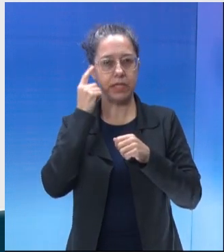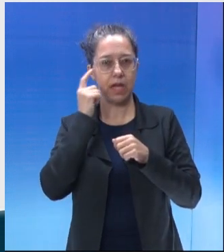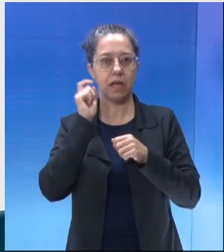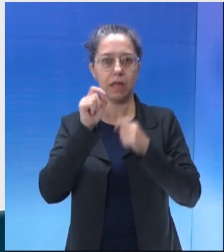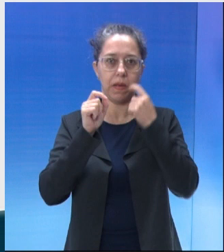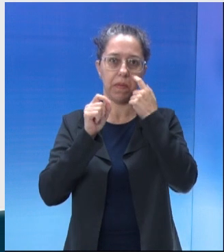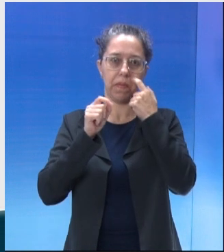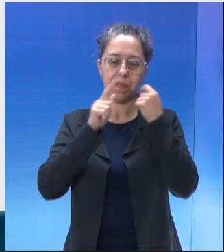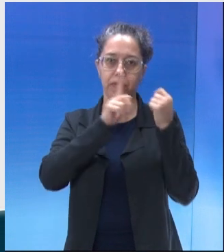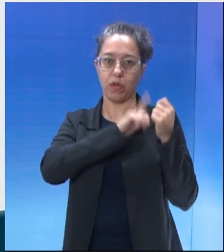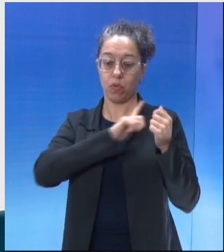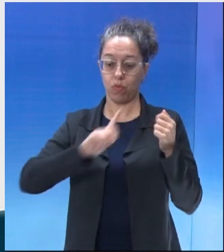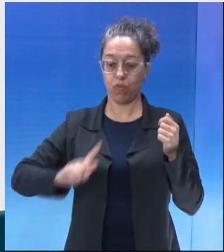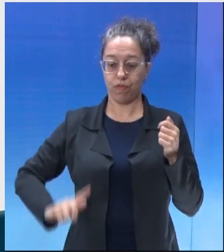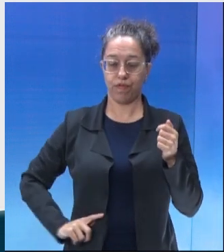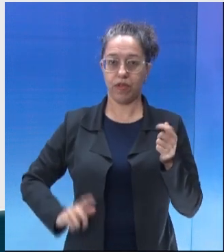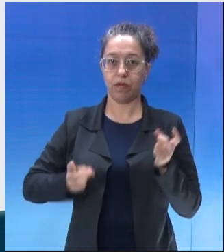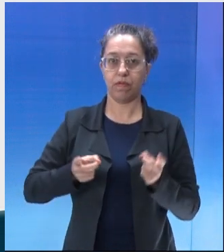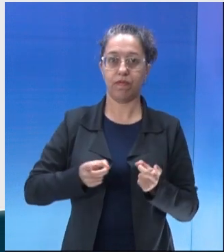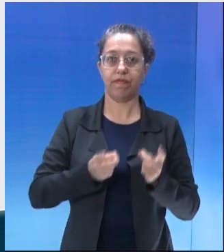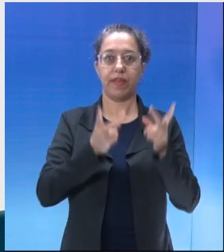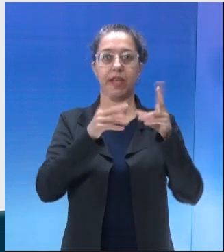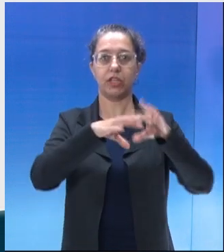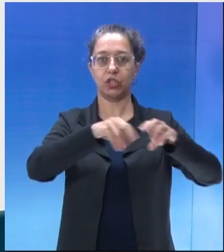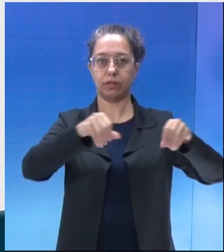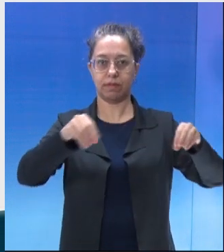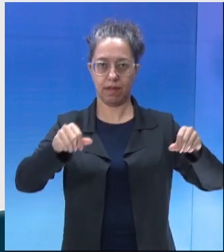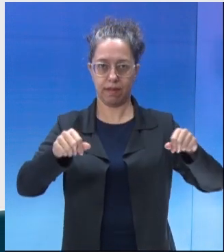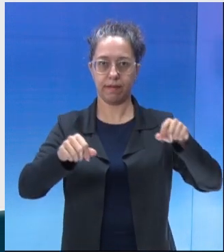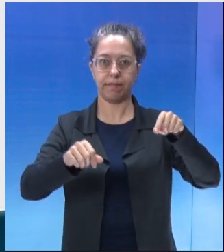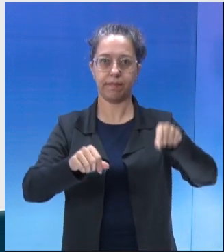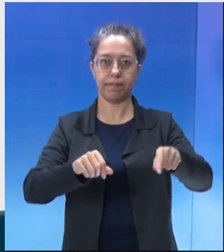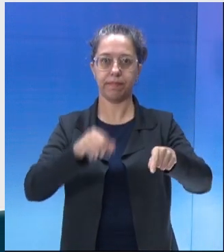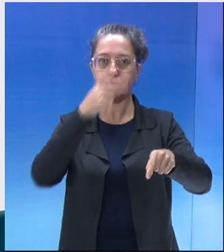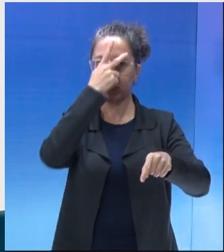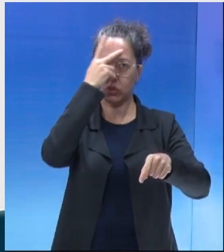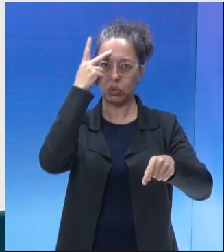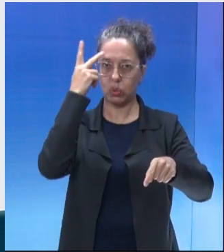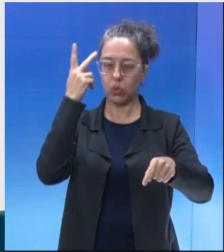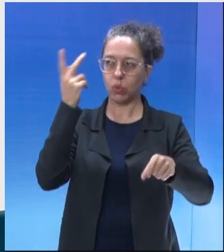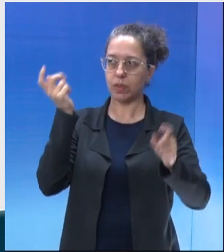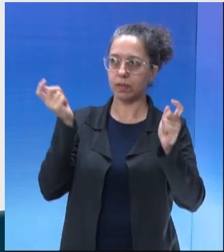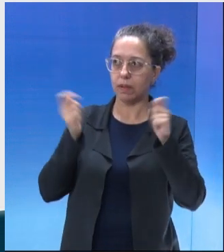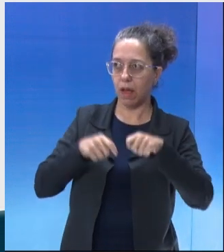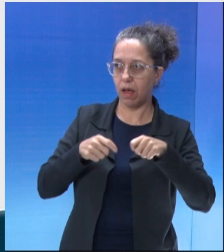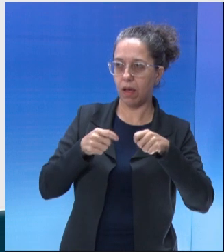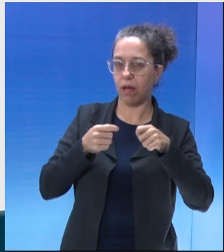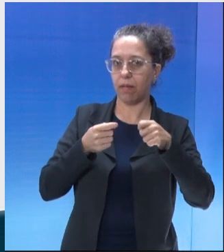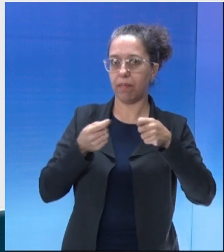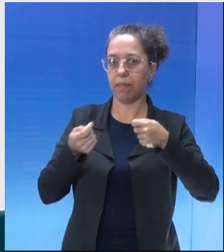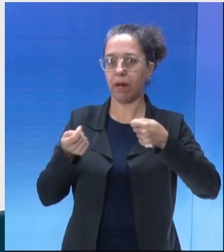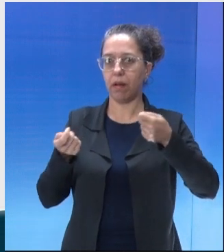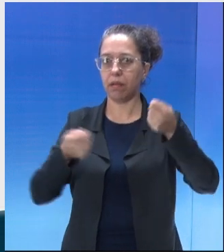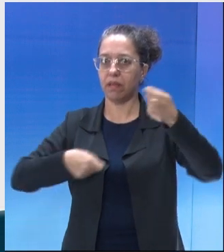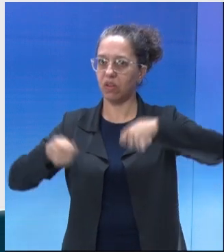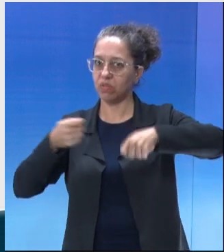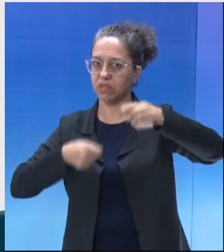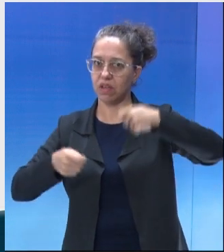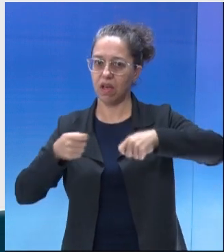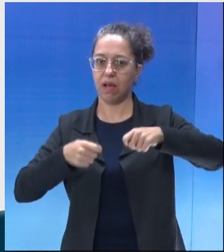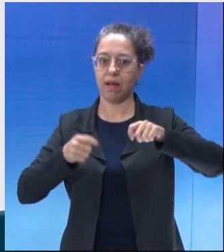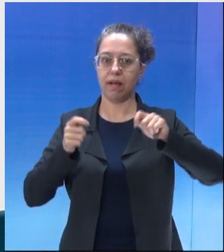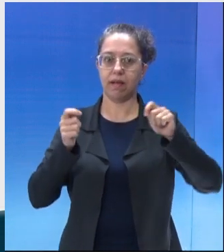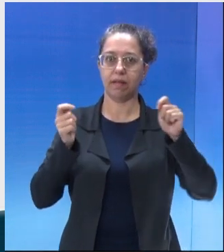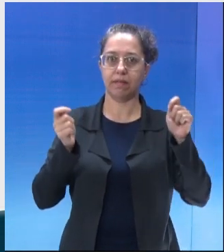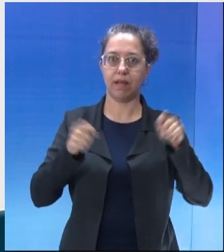governo passar a vender terras, favoreceu aí, evidenciou a expansão mercantil? Não, não tem muito a ver com a